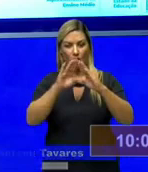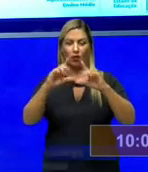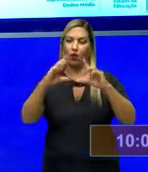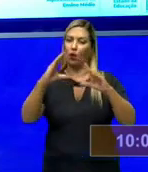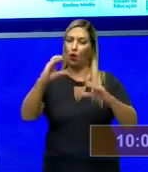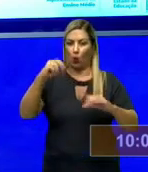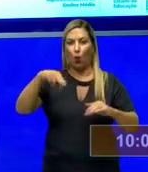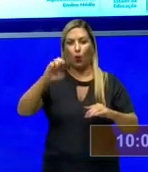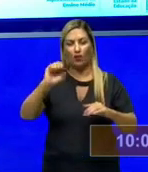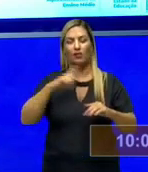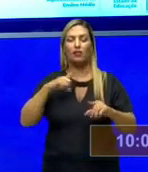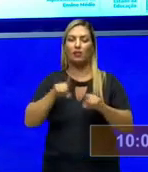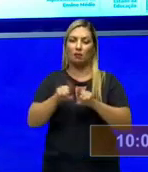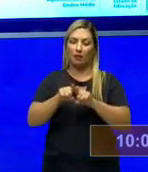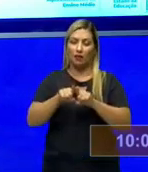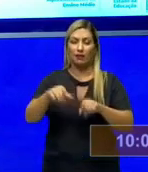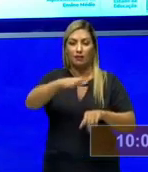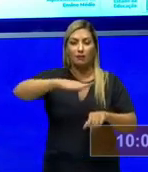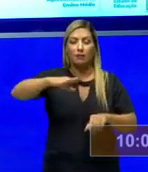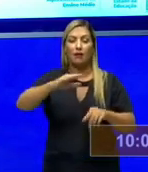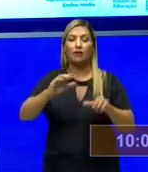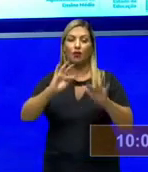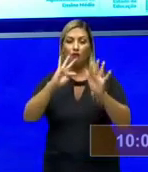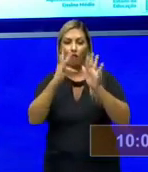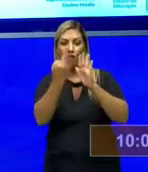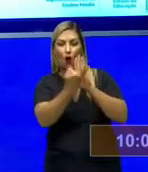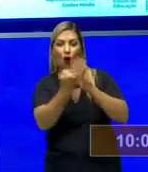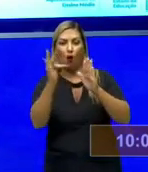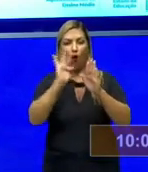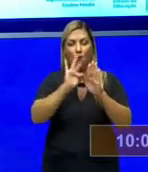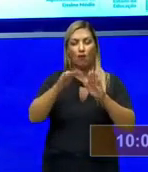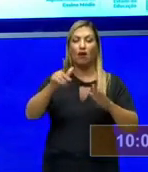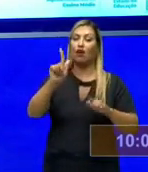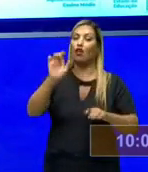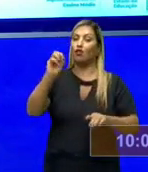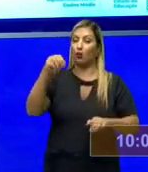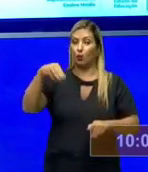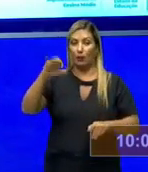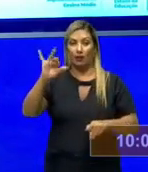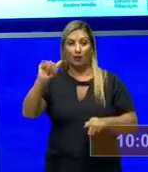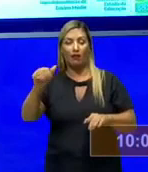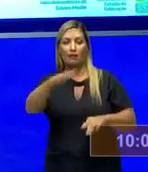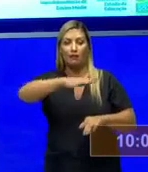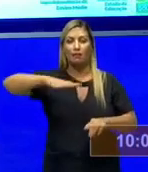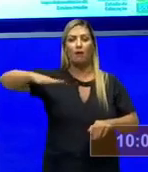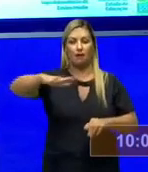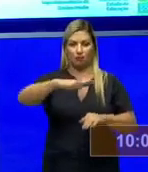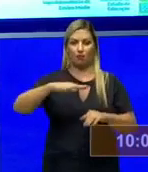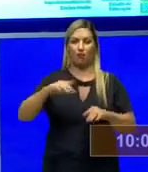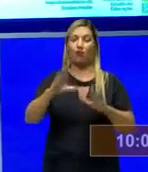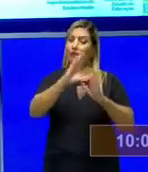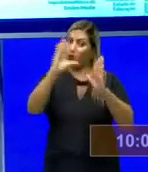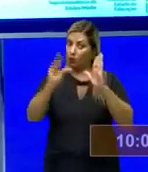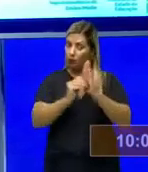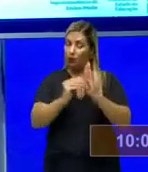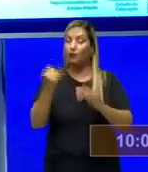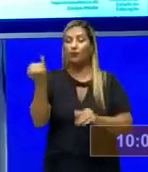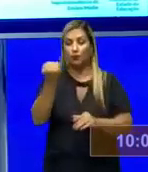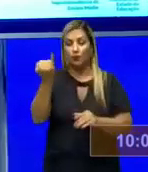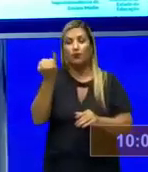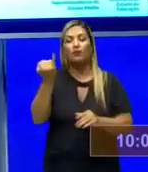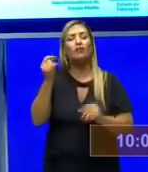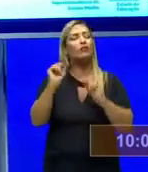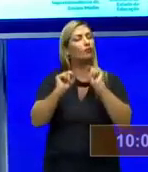temático tá dentro do espaço e forma o nosso conteúdo geometria espacial no Zap Oi gente esse conteúdo